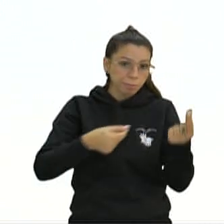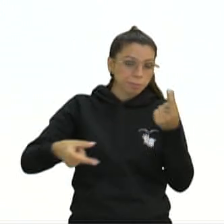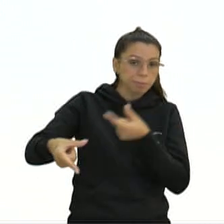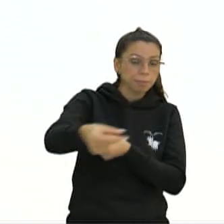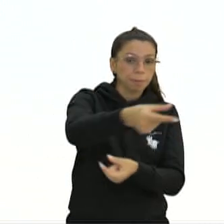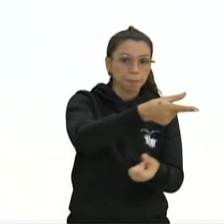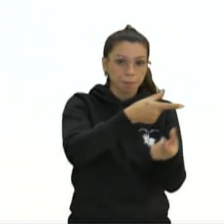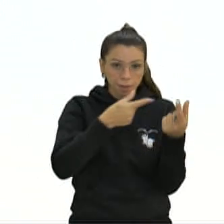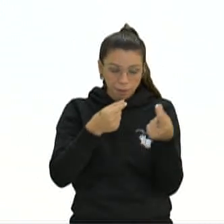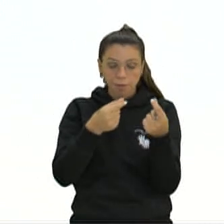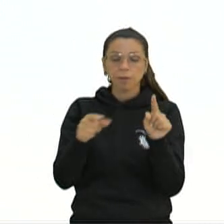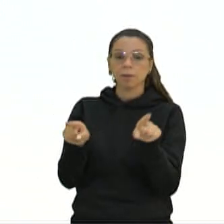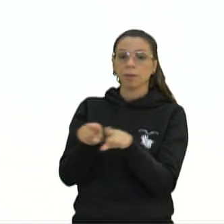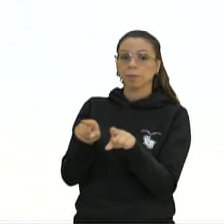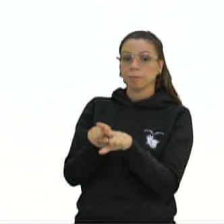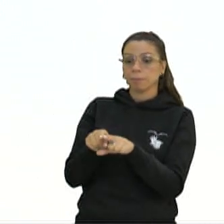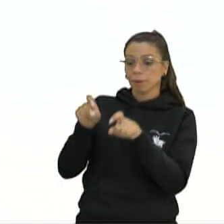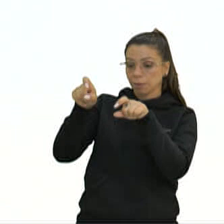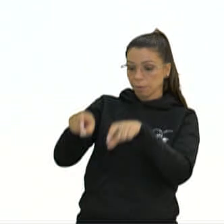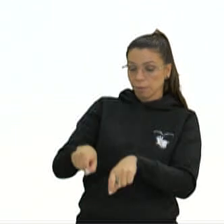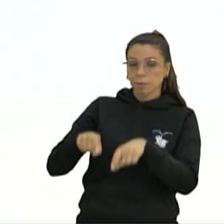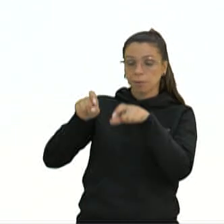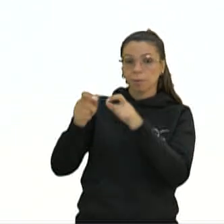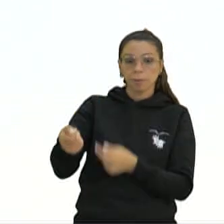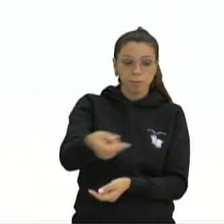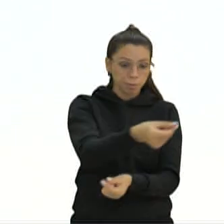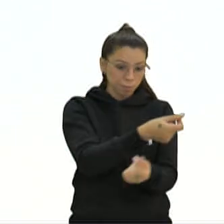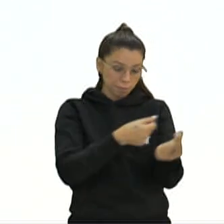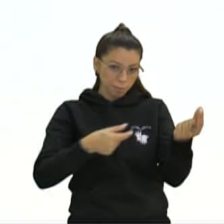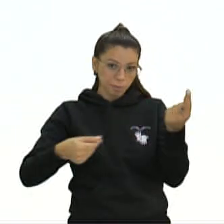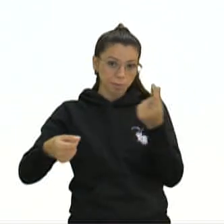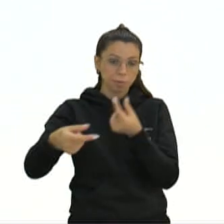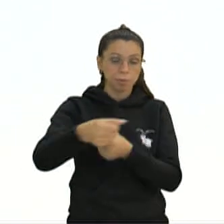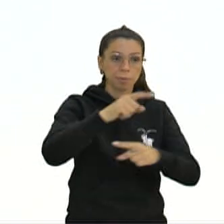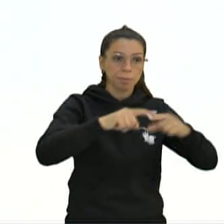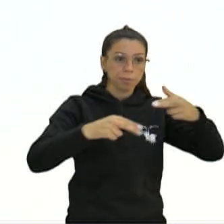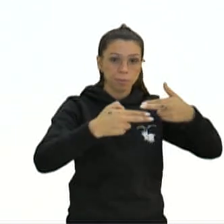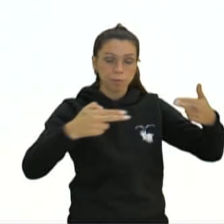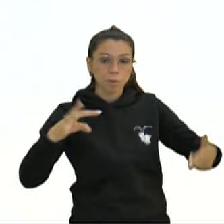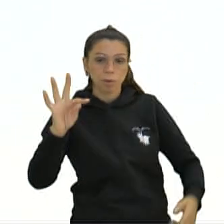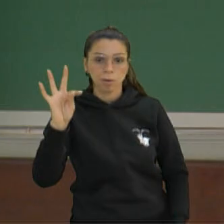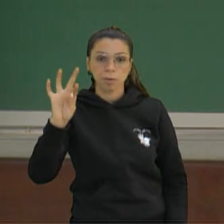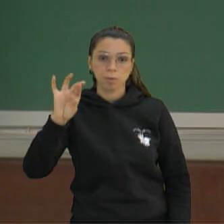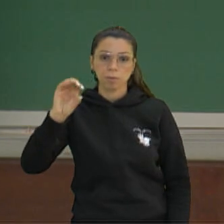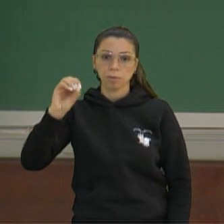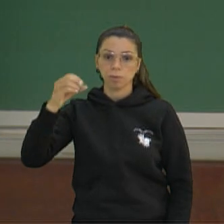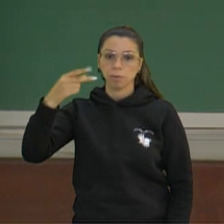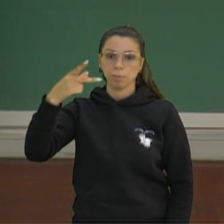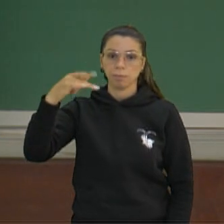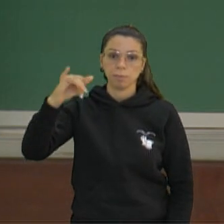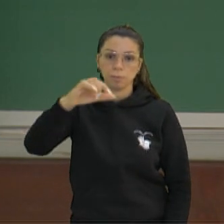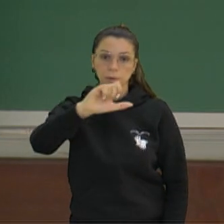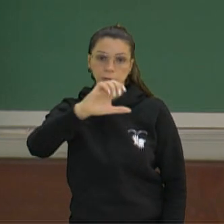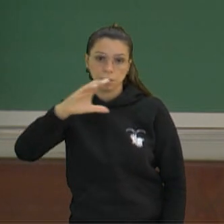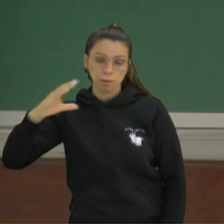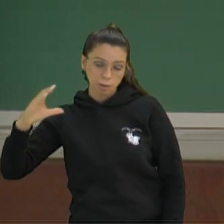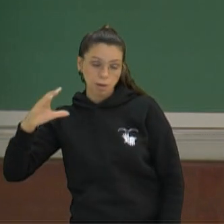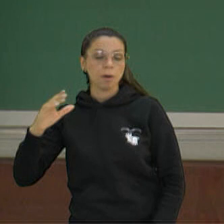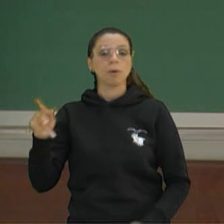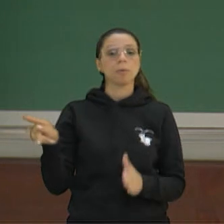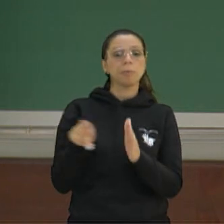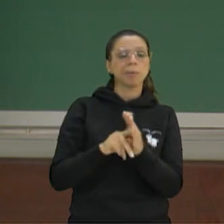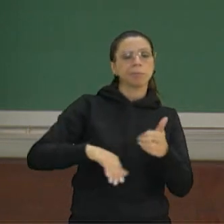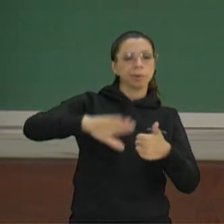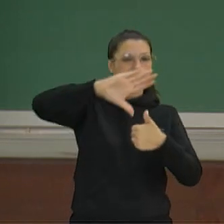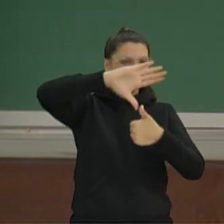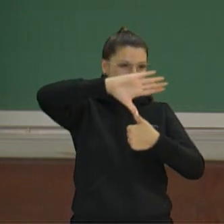a agricultura comercial de produtos tropicais, mais aqui nessa região da América Central,